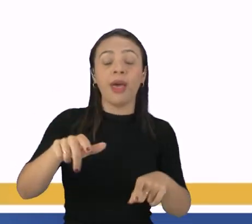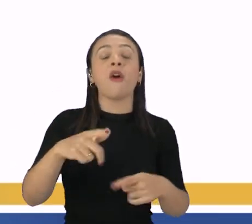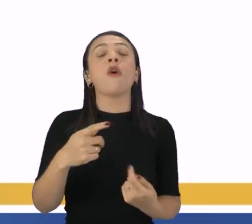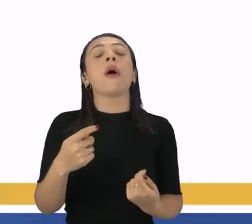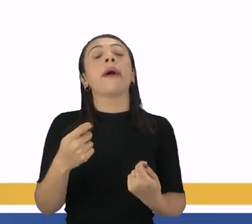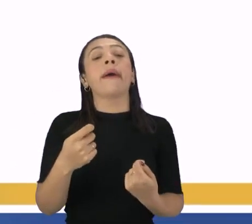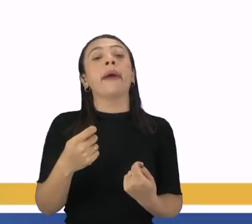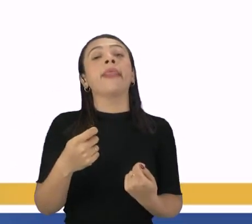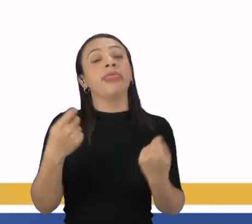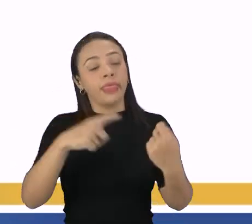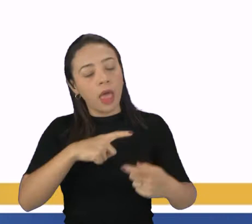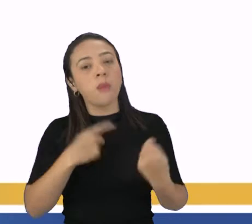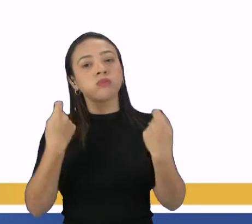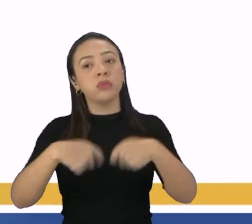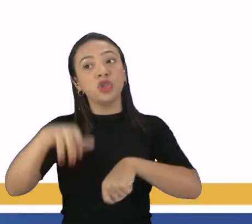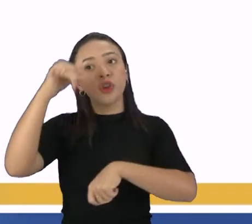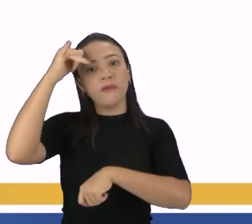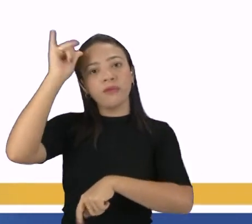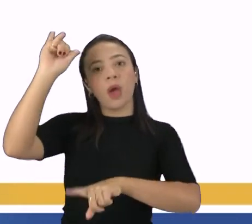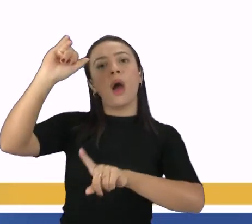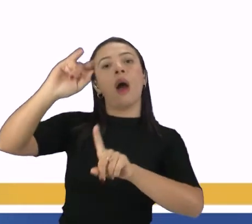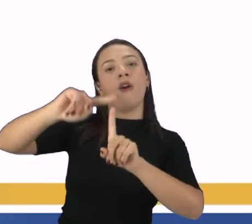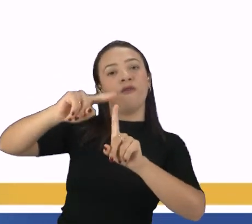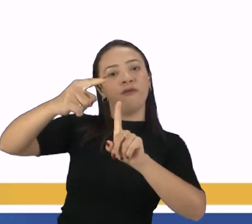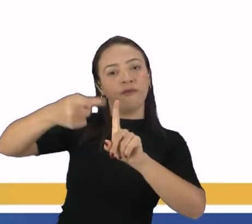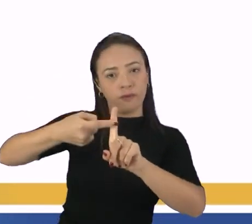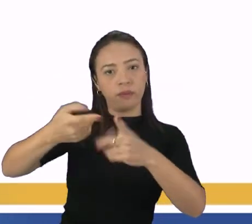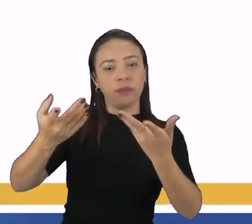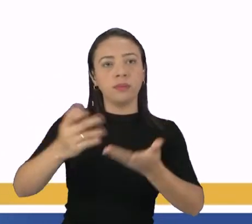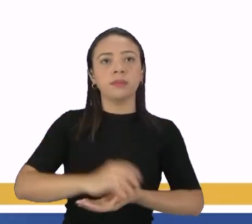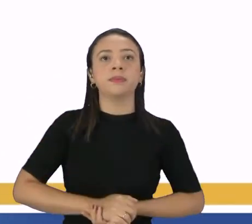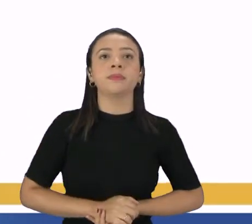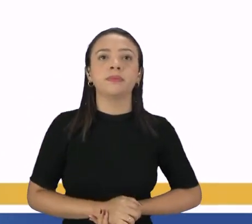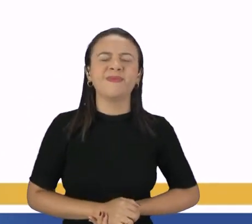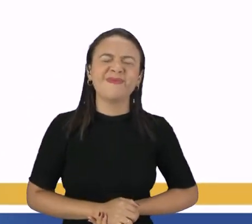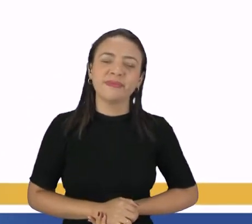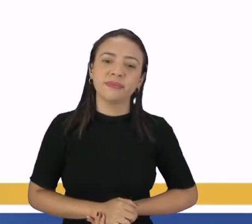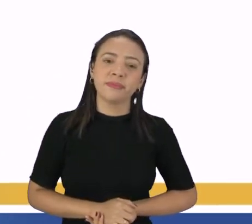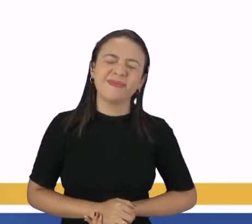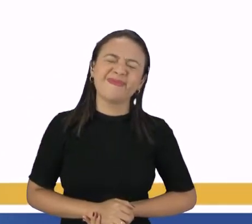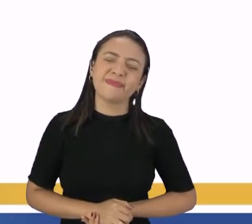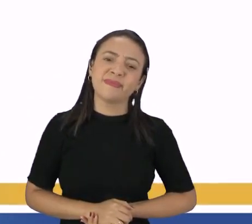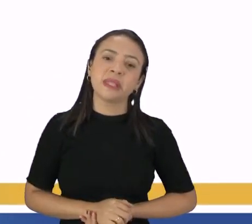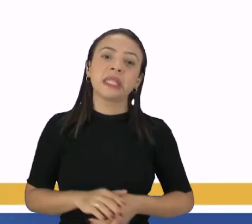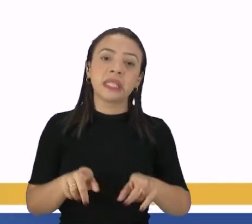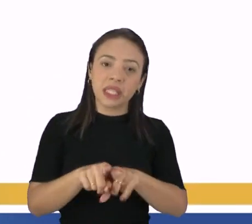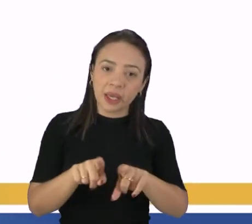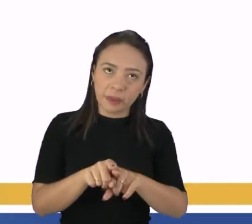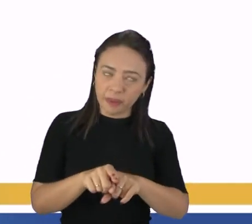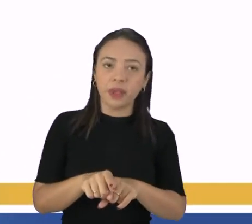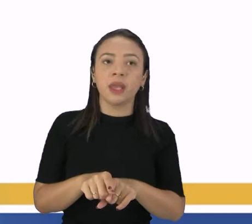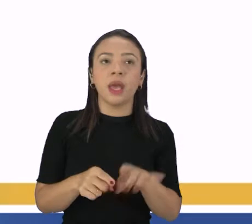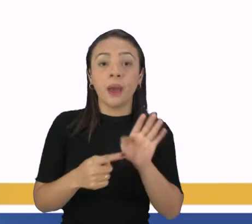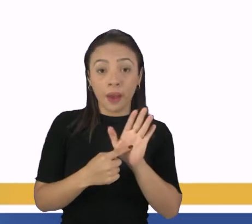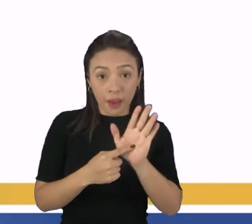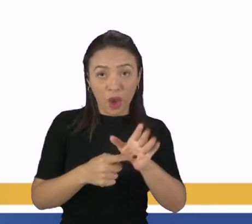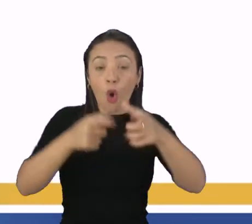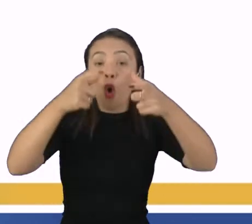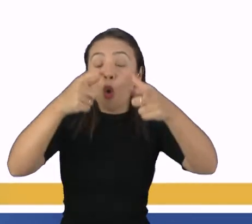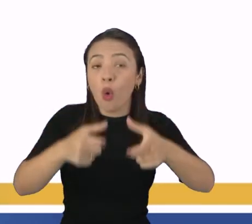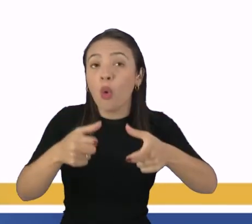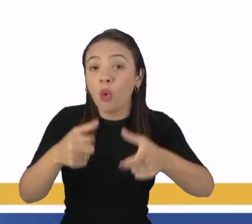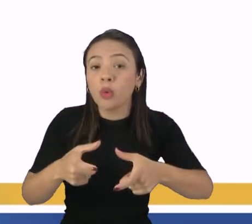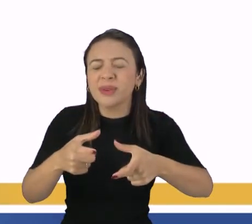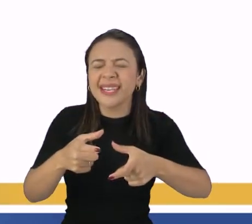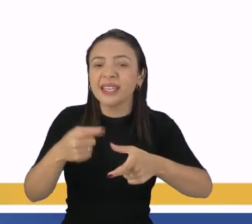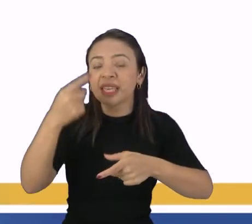mulher, tá? Então, vejam que são duas questões bem tranquilas. Na terceira questão, pede que vocês indiquem qual é o local em que é